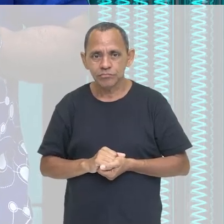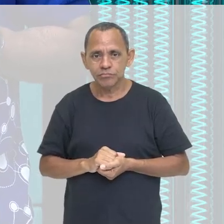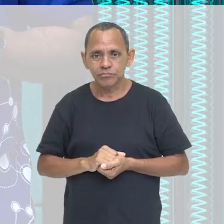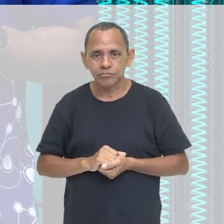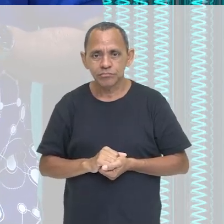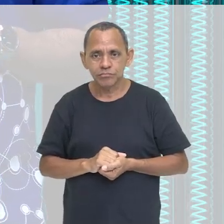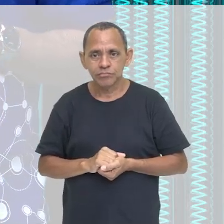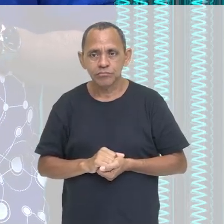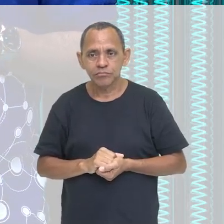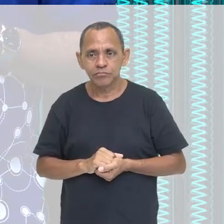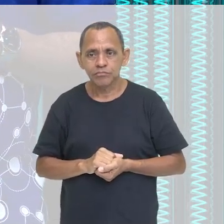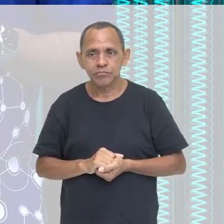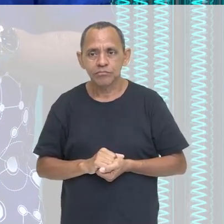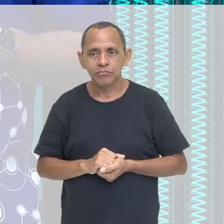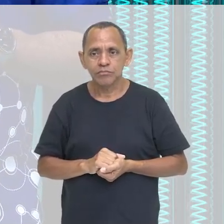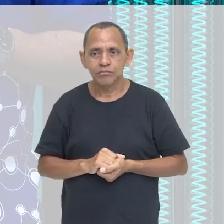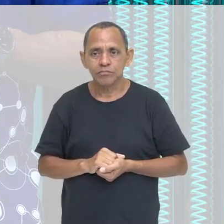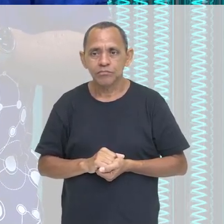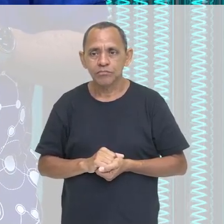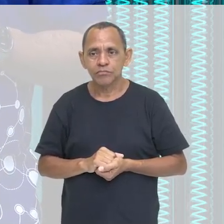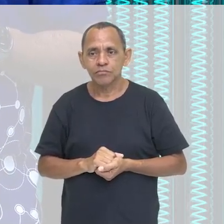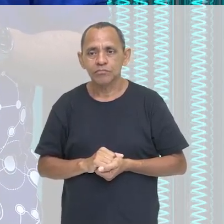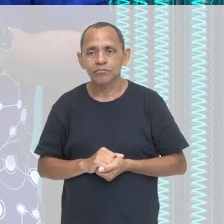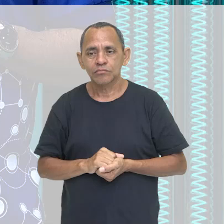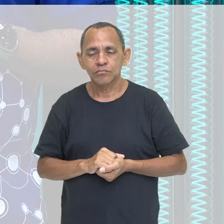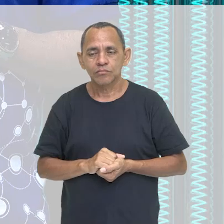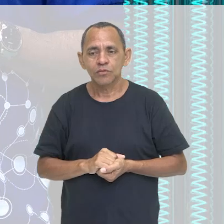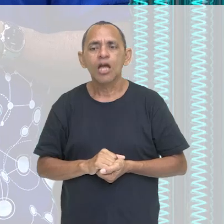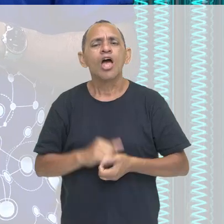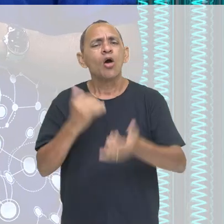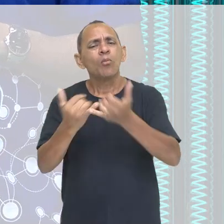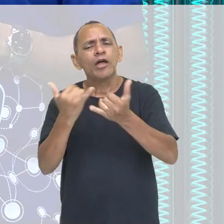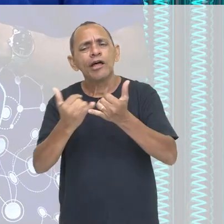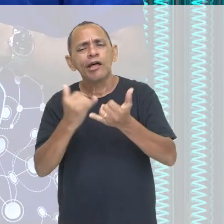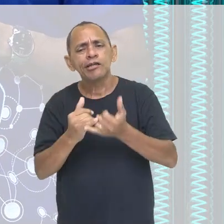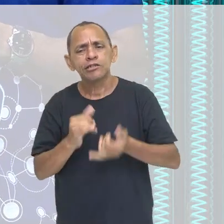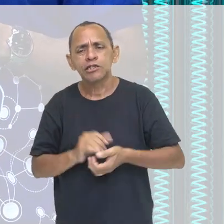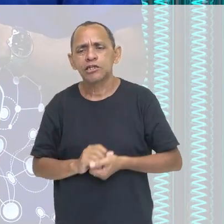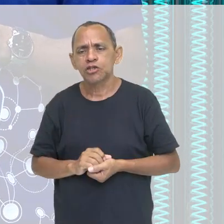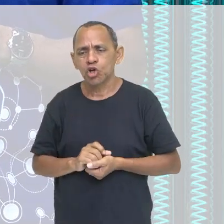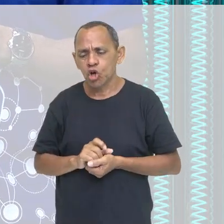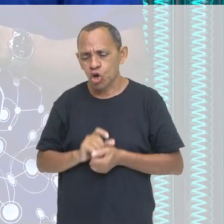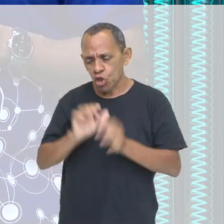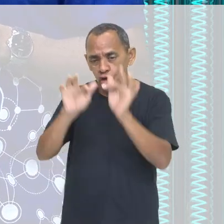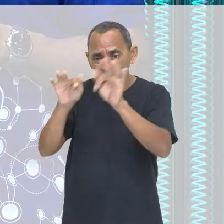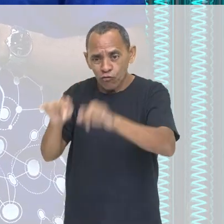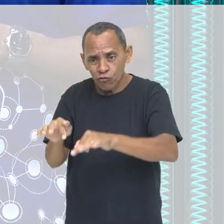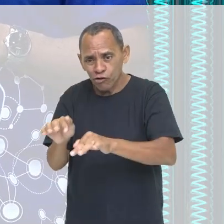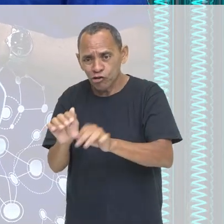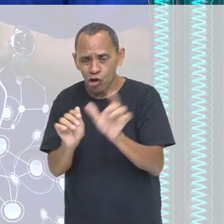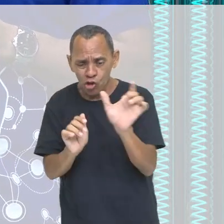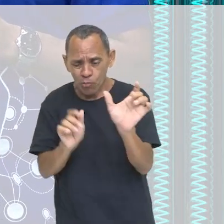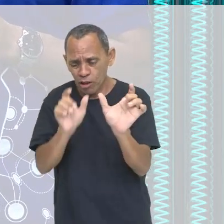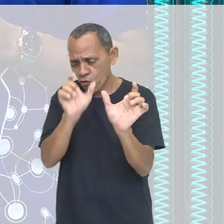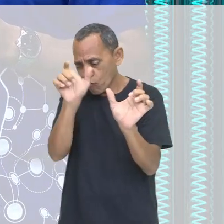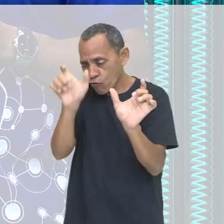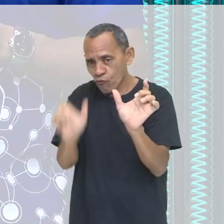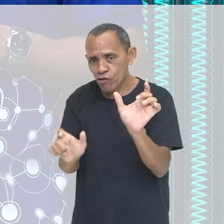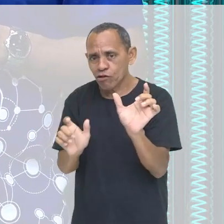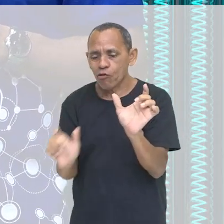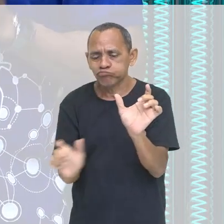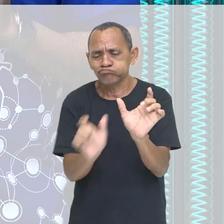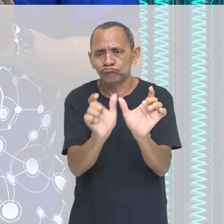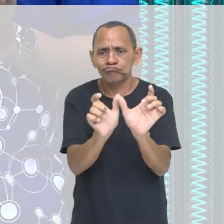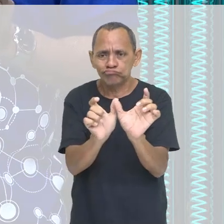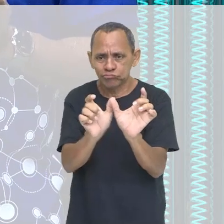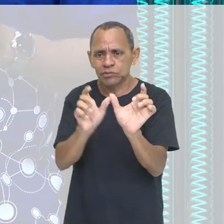na língua portuguesa. Por exemplo, identity. Identity, eu vou ter, então, identidade. Então, esse final, esse sufixo